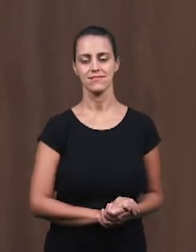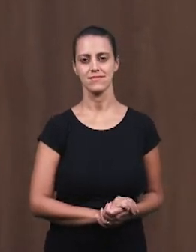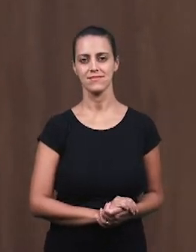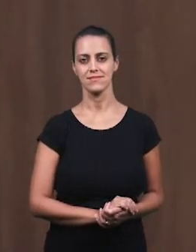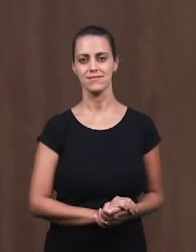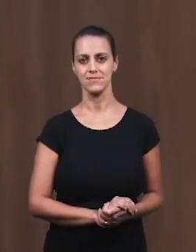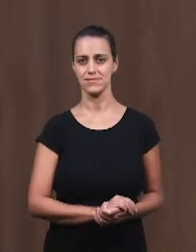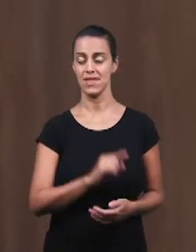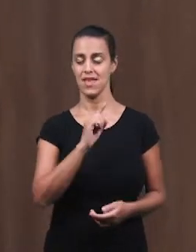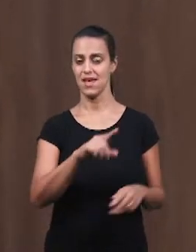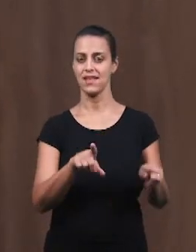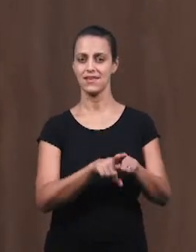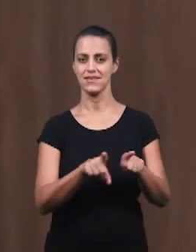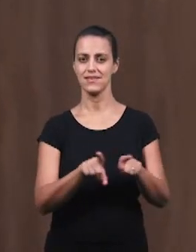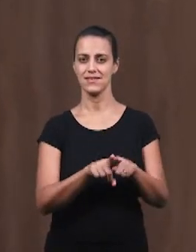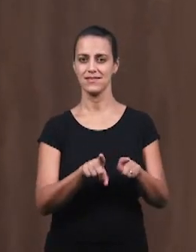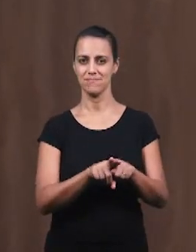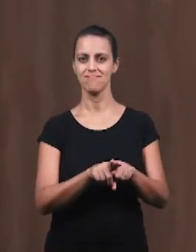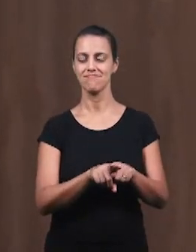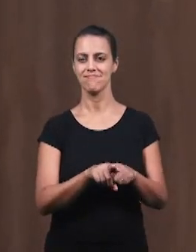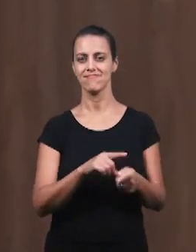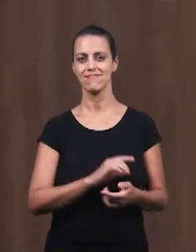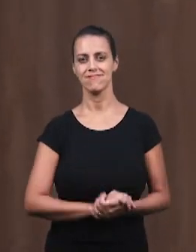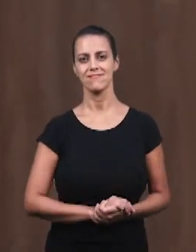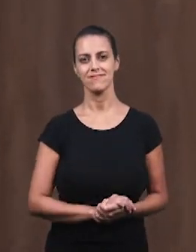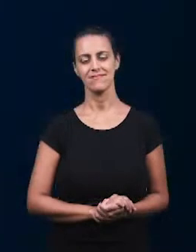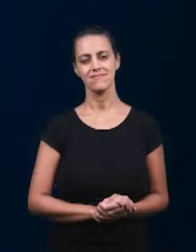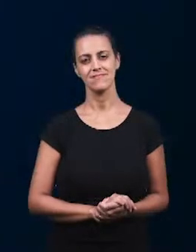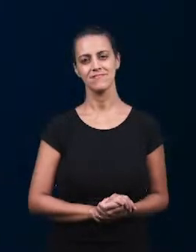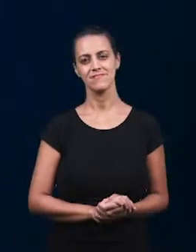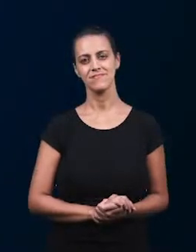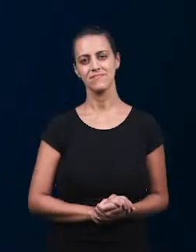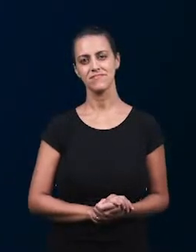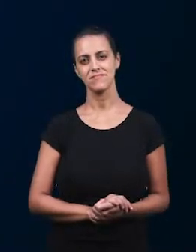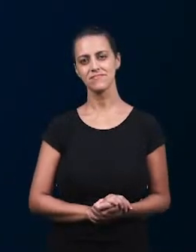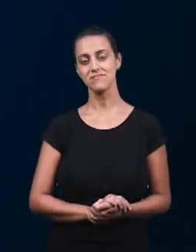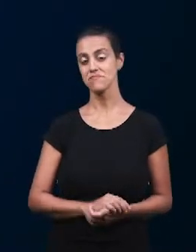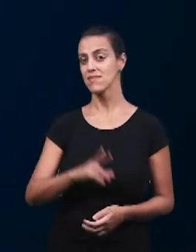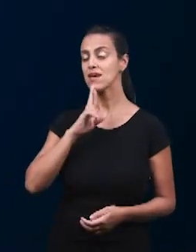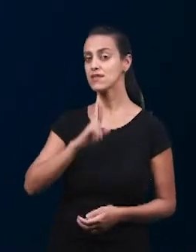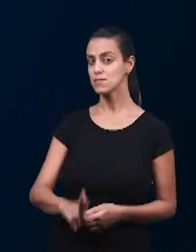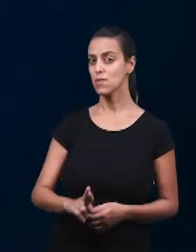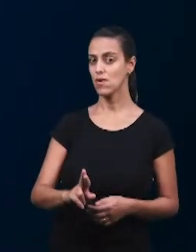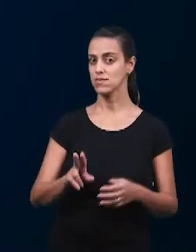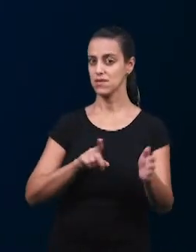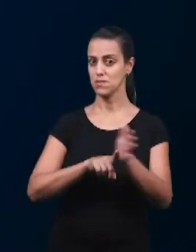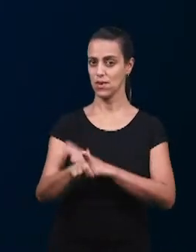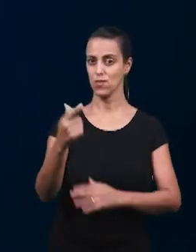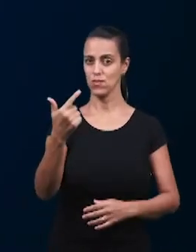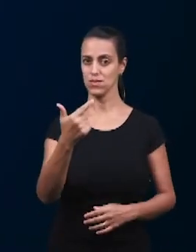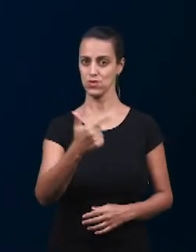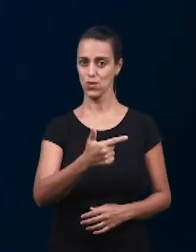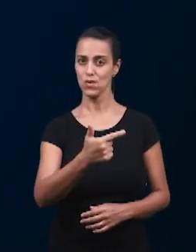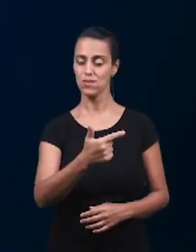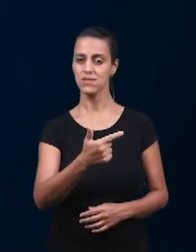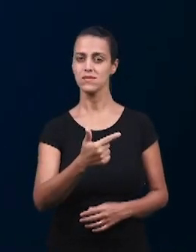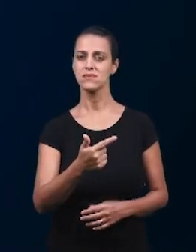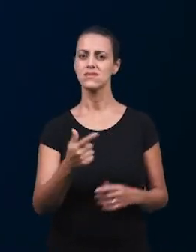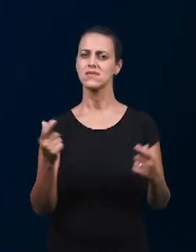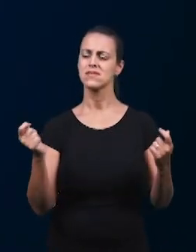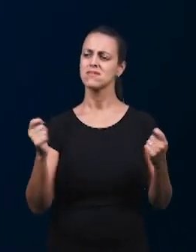ali o Natan vai responder também a esta segunda pergunta. A resposta da questão número 2,